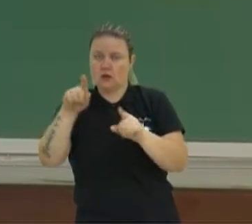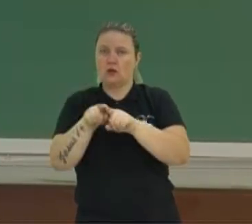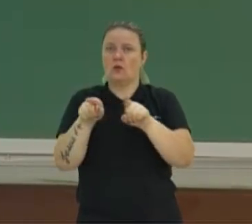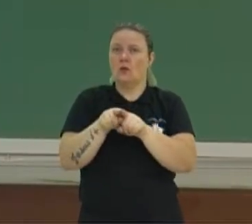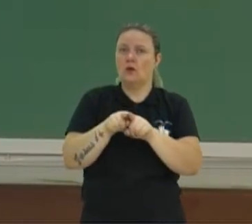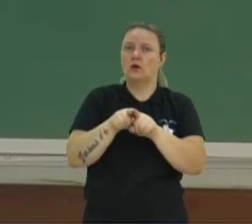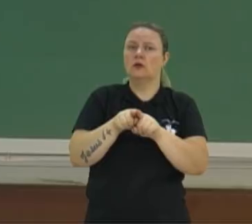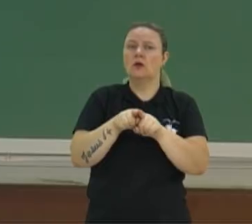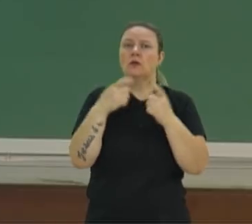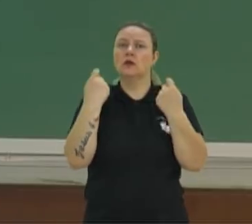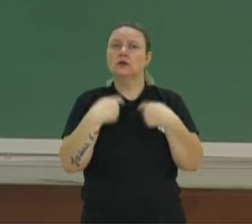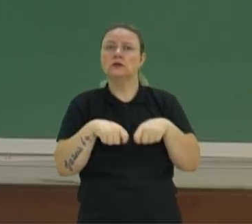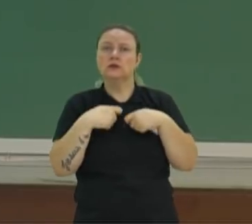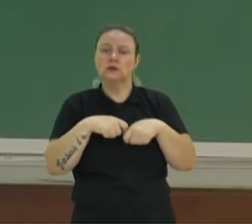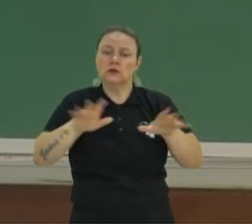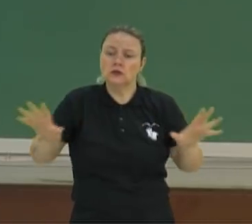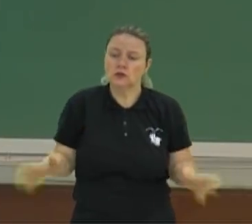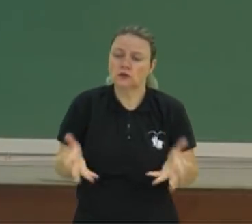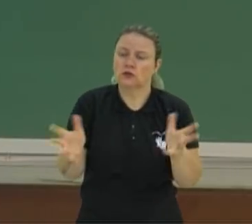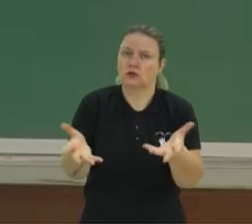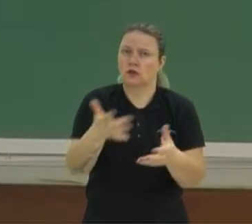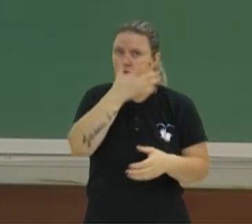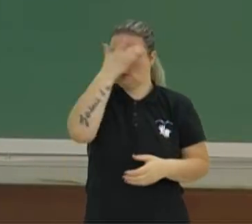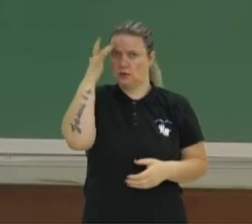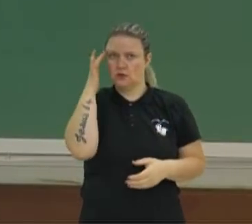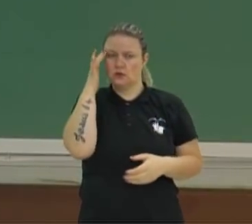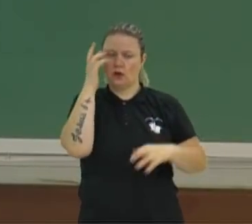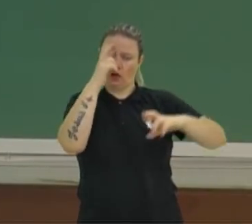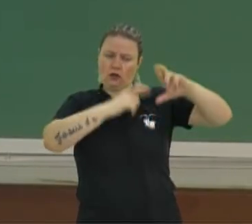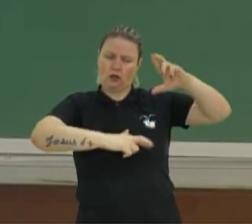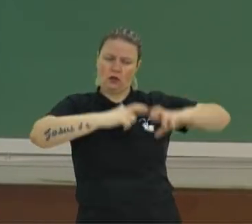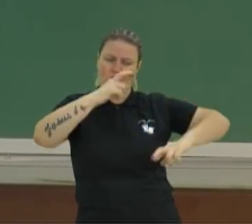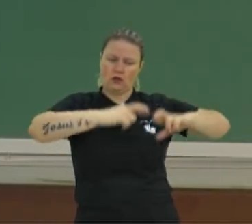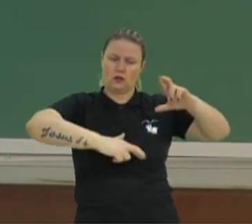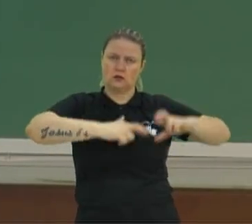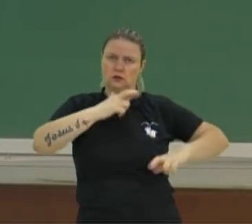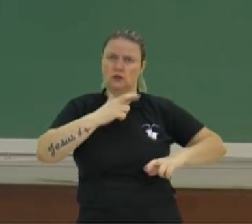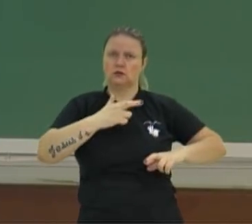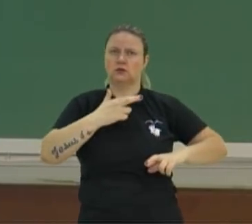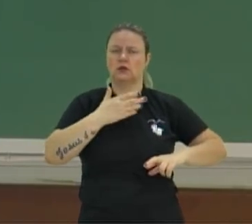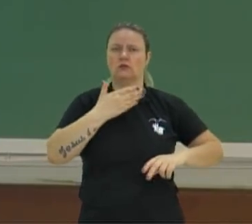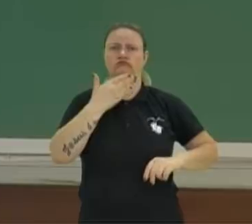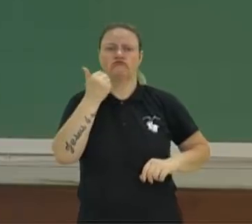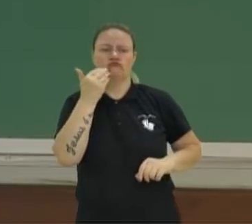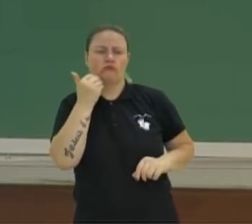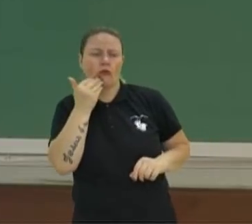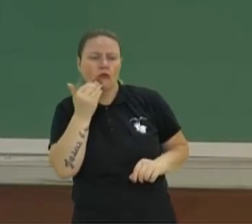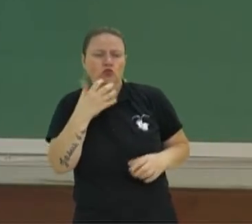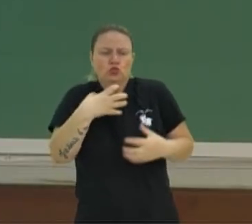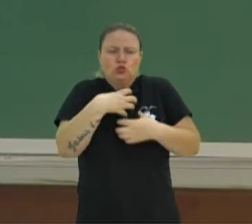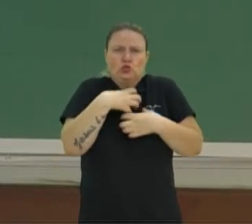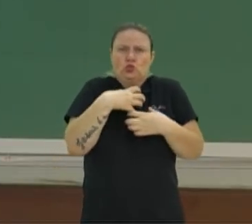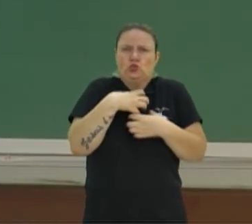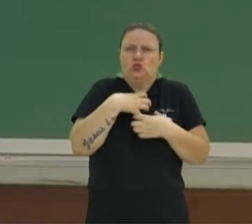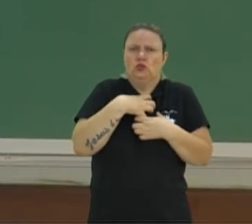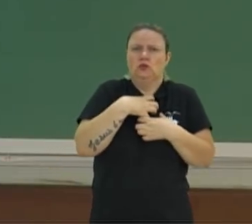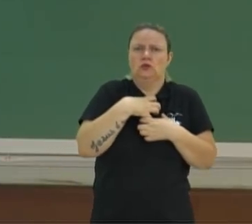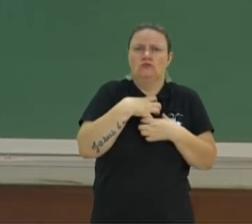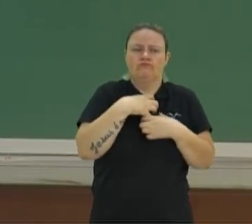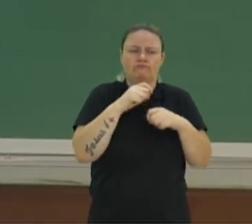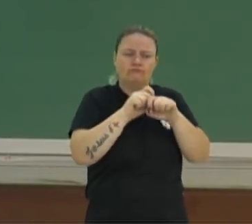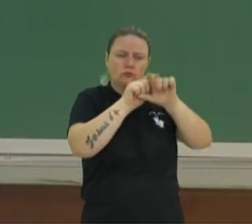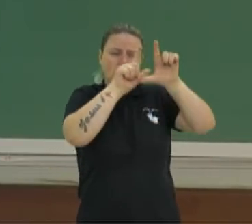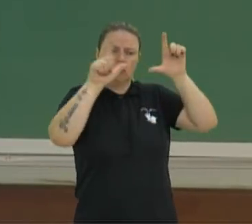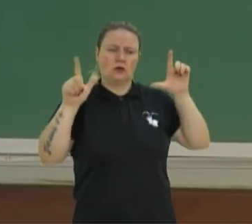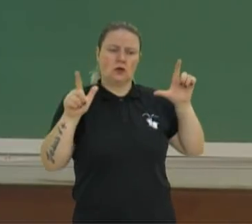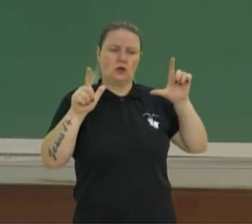de analisar, tanto que tem até o guia de uma maneira mais fácil, né, com palavras ali mais curtas, mais objetivas, para